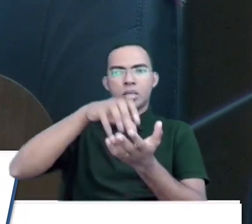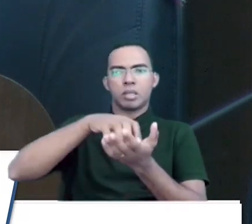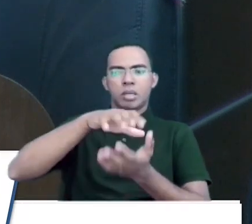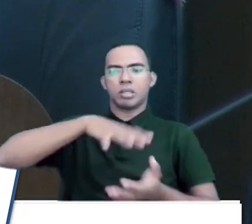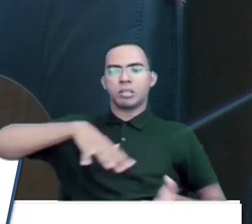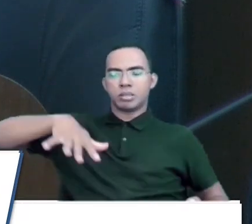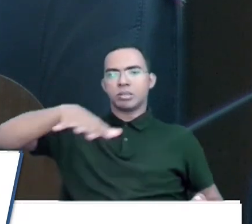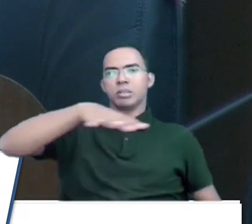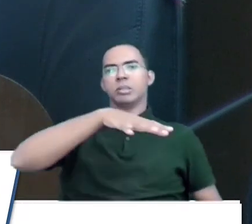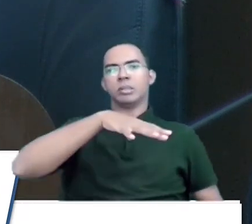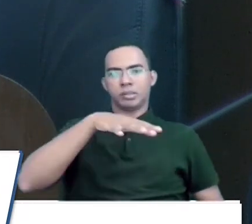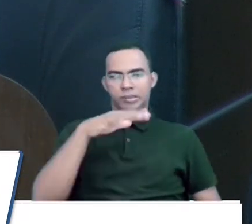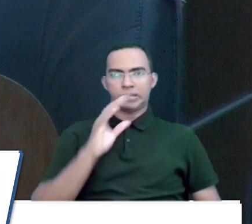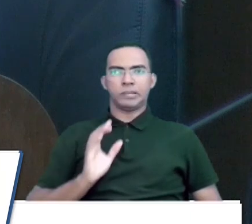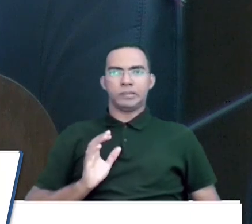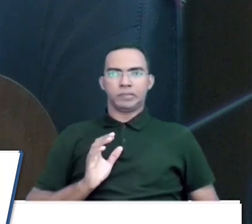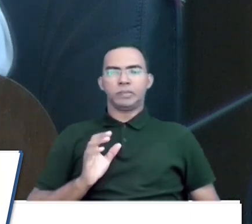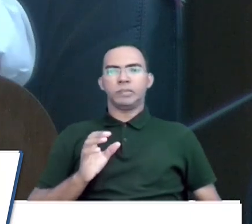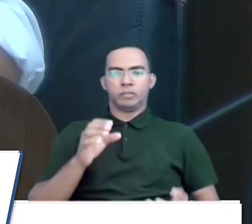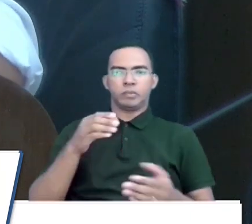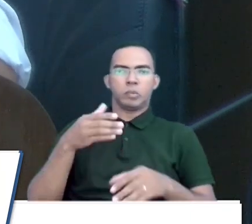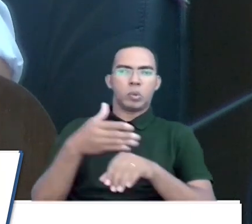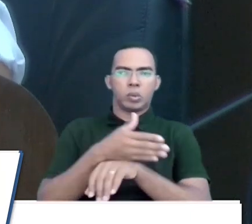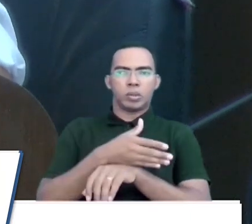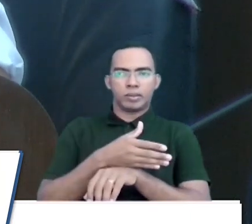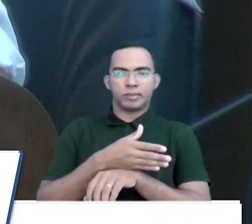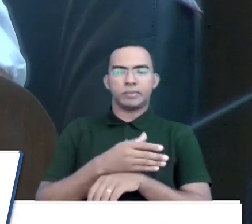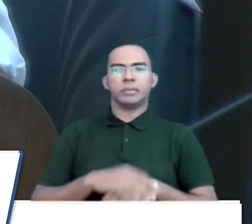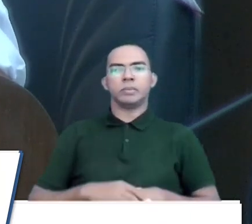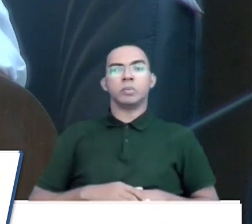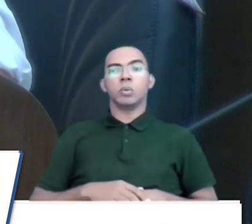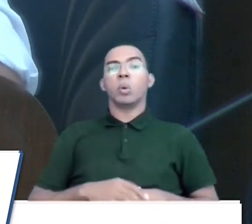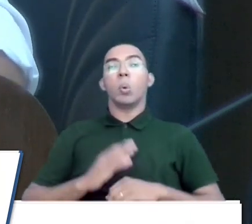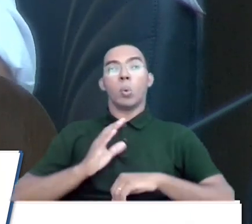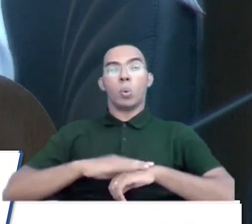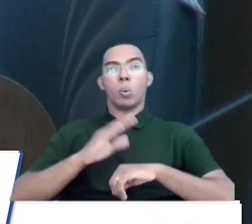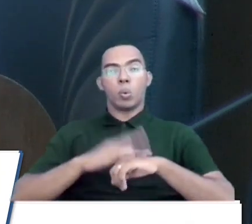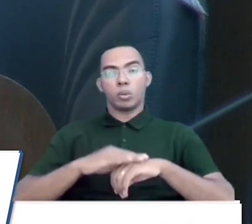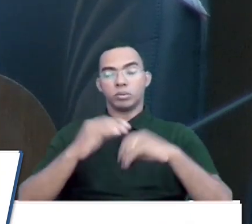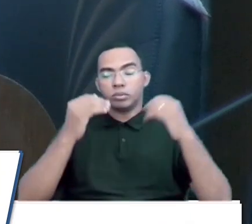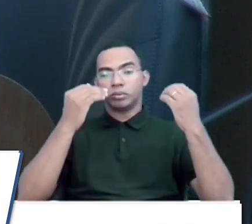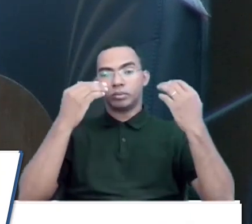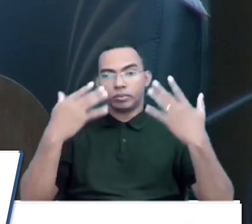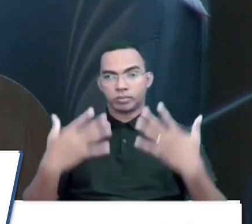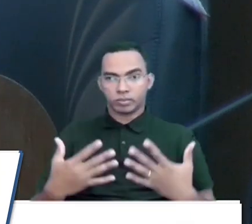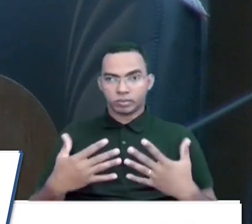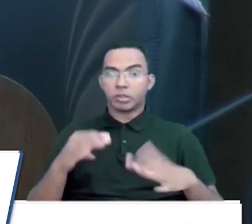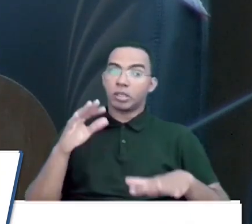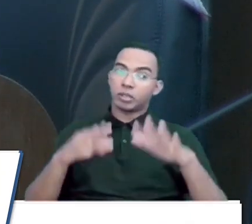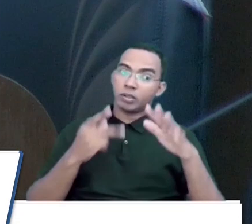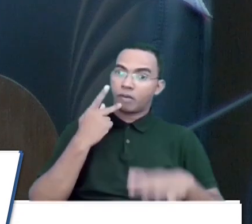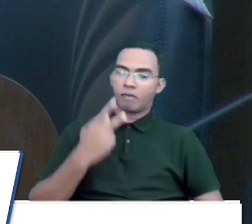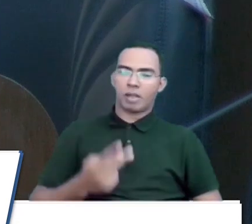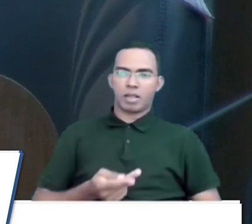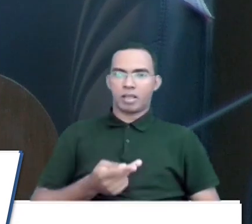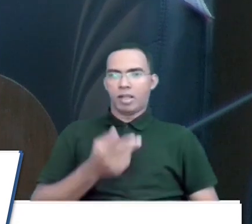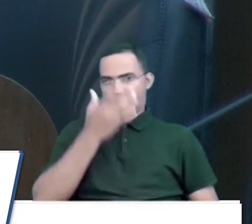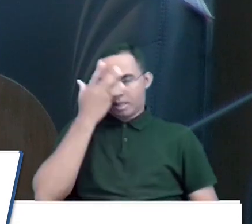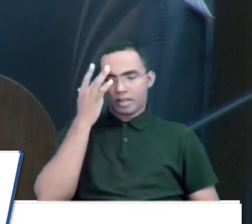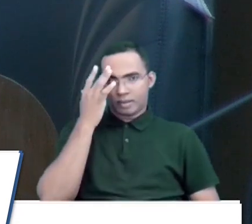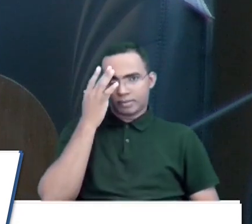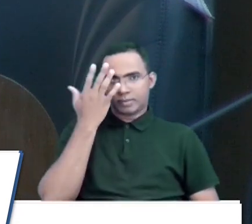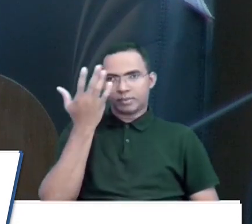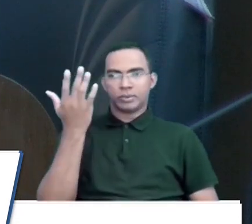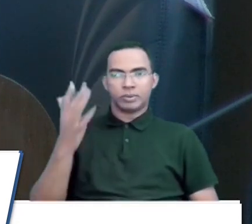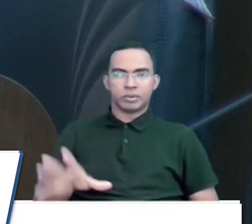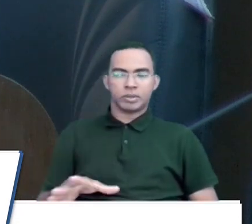Pop. Dentro do espaço do Centro Pop. Quando nós falamos aqui, às vezes fala assim, ninguém quer o